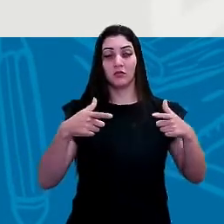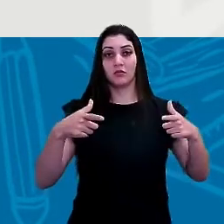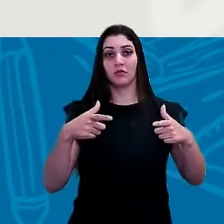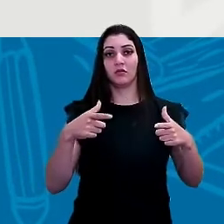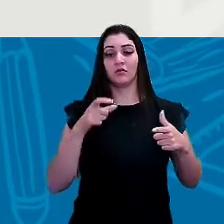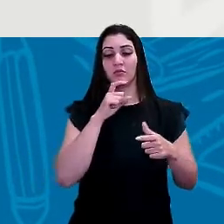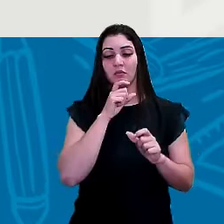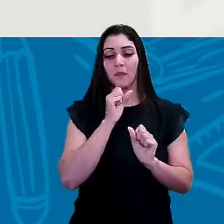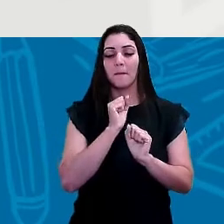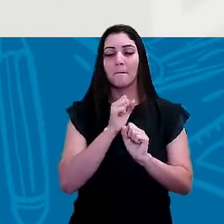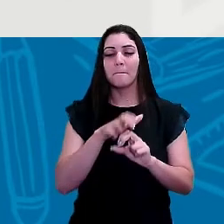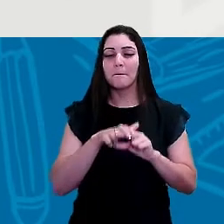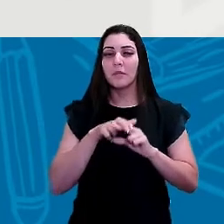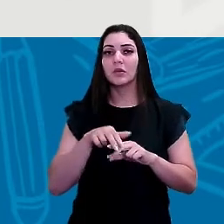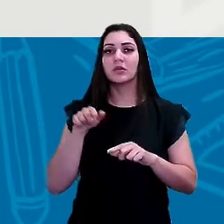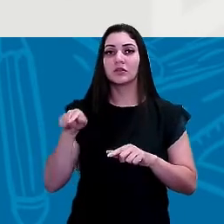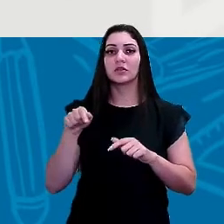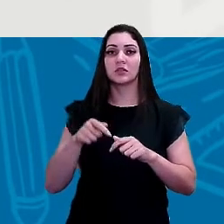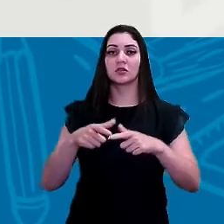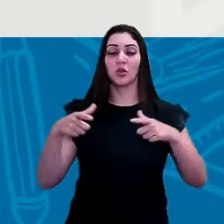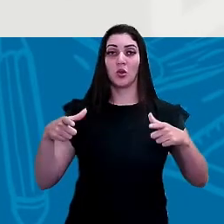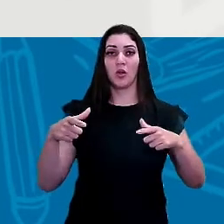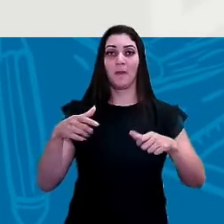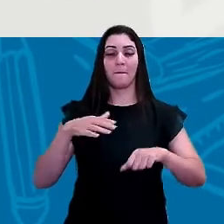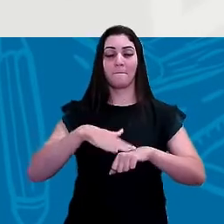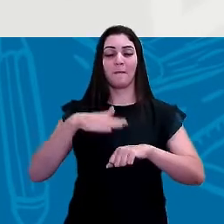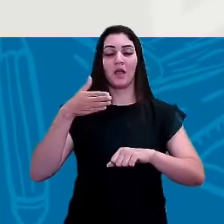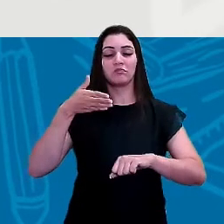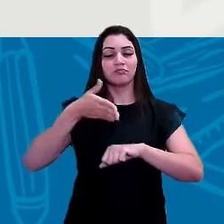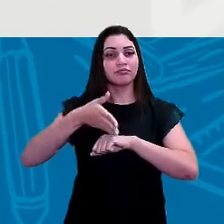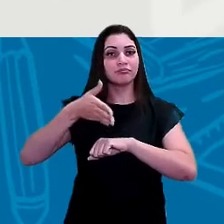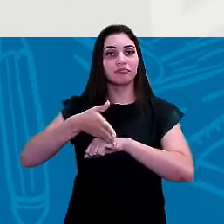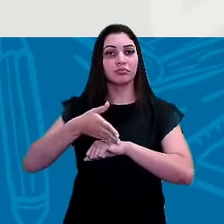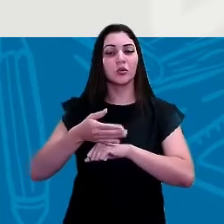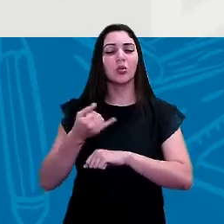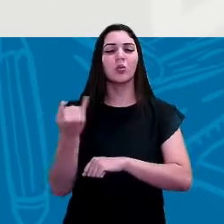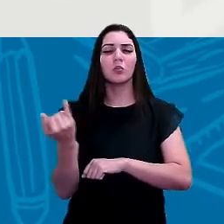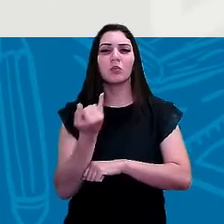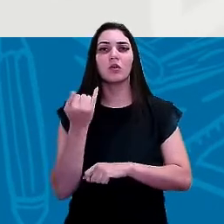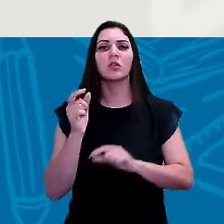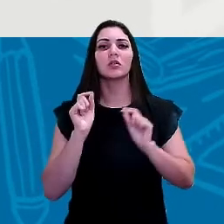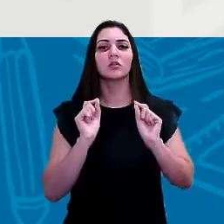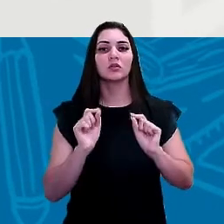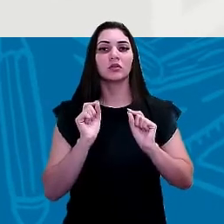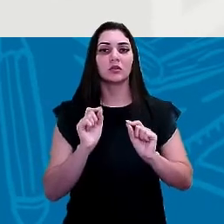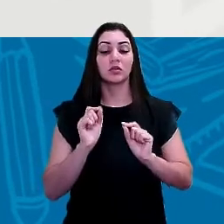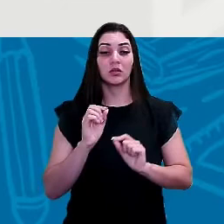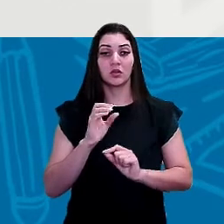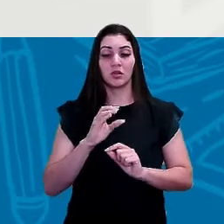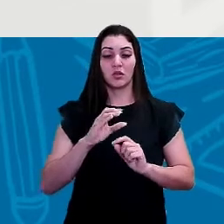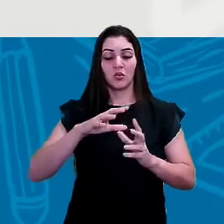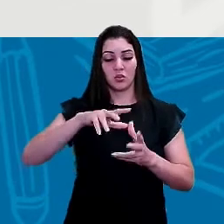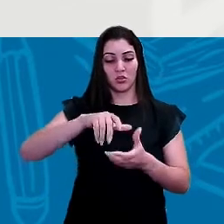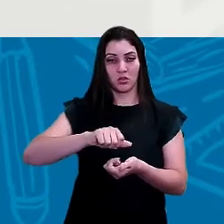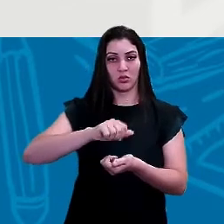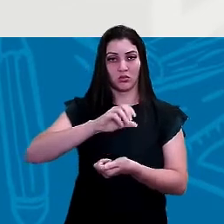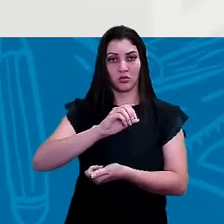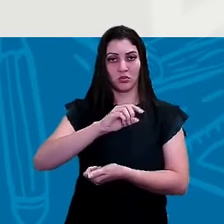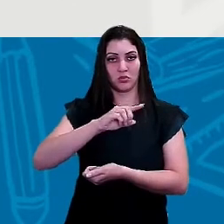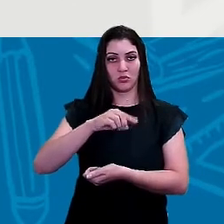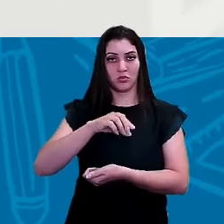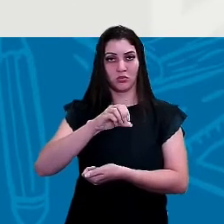essa região ela era maior, mais atingida. E o que era importante isso? Que a camada de ozônio ela é responsável por